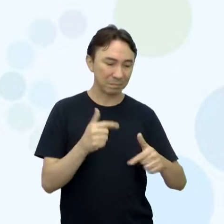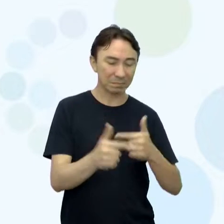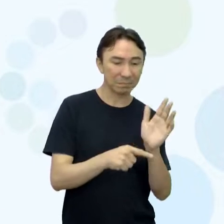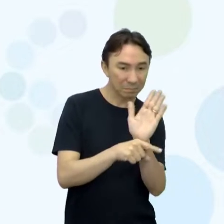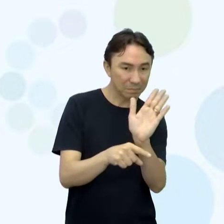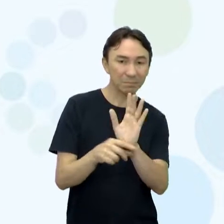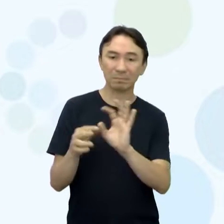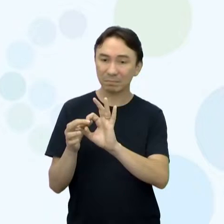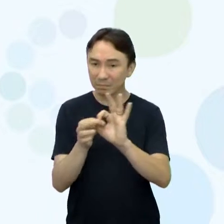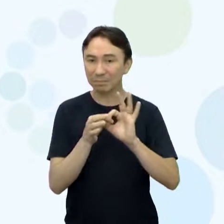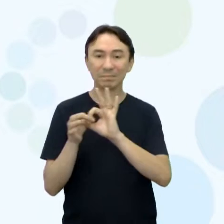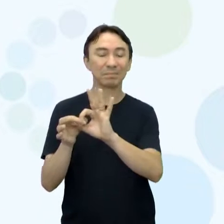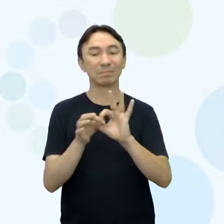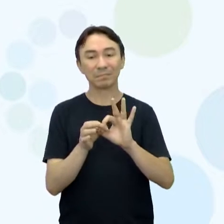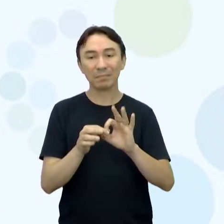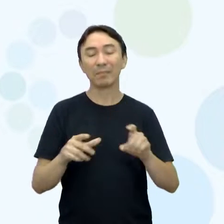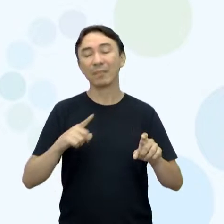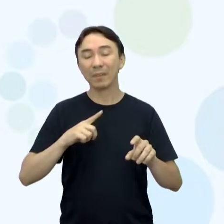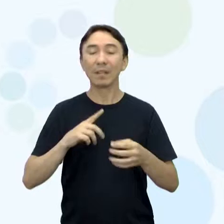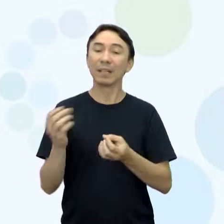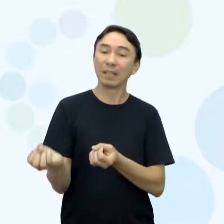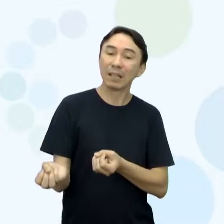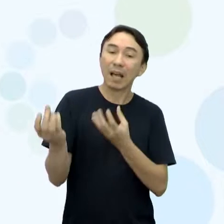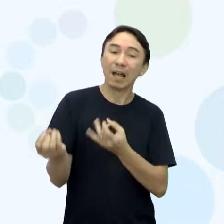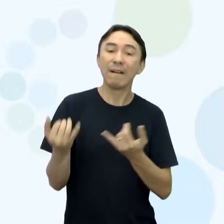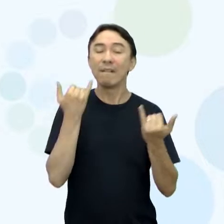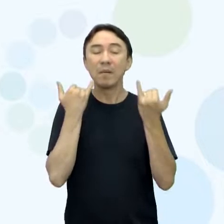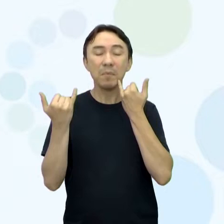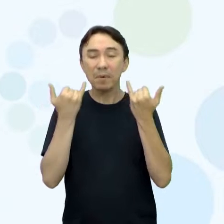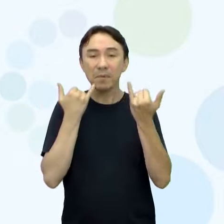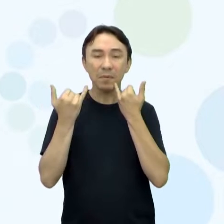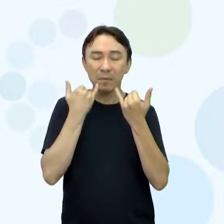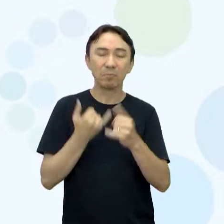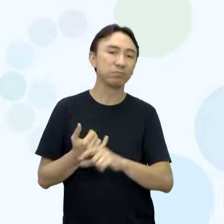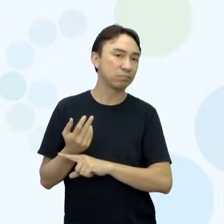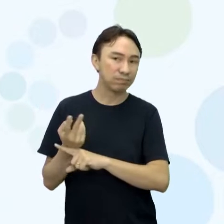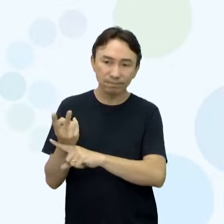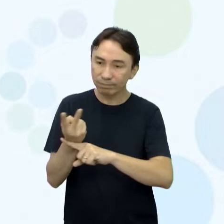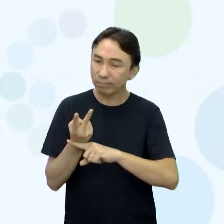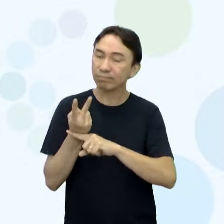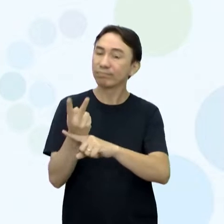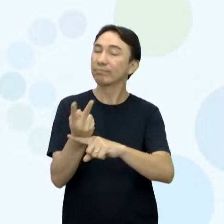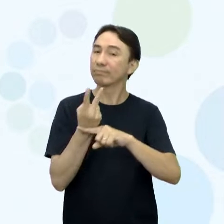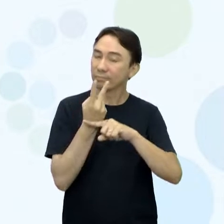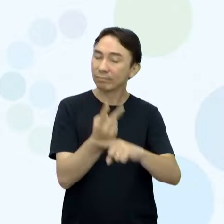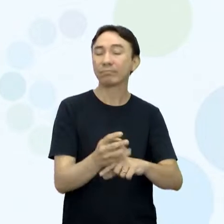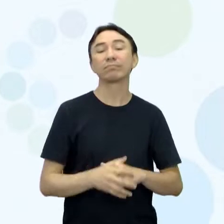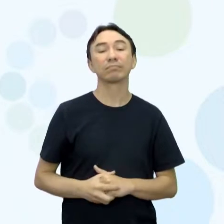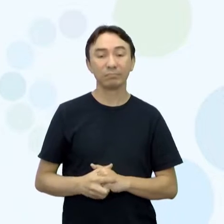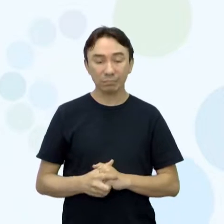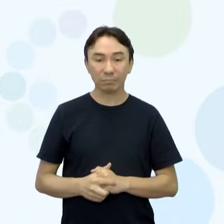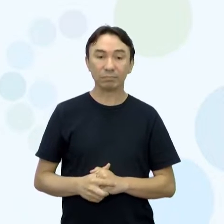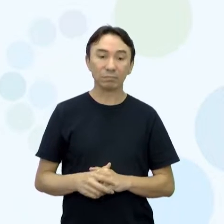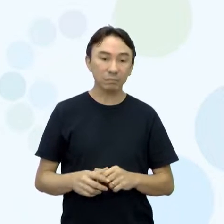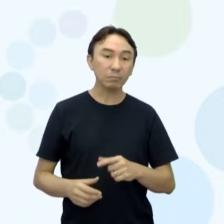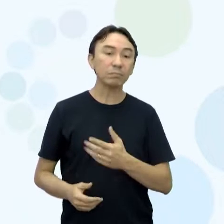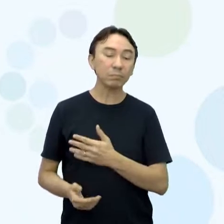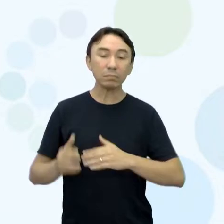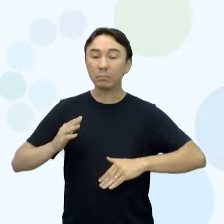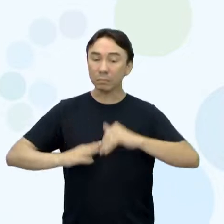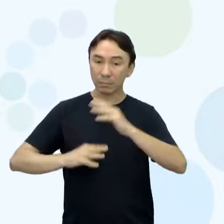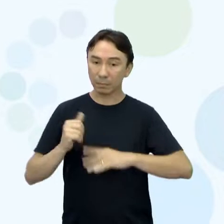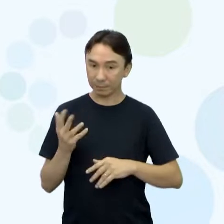informações disponíveis em diferentes mídias. A habilidade da formação geral